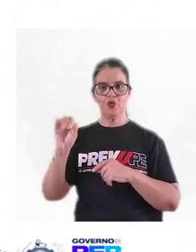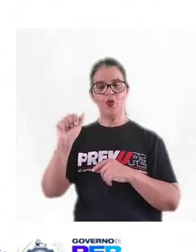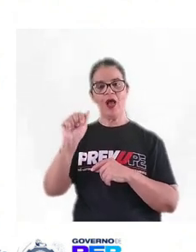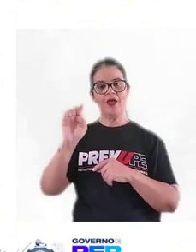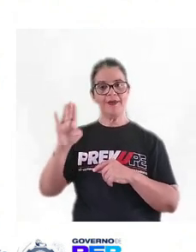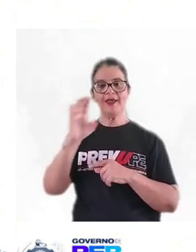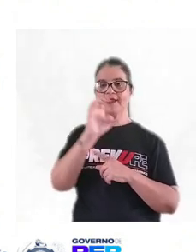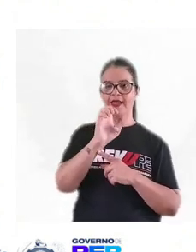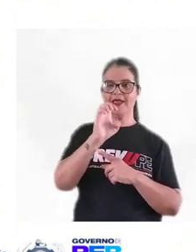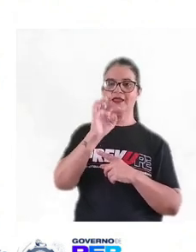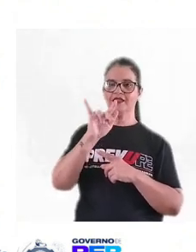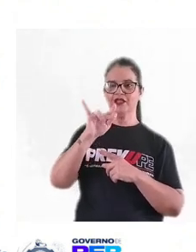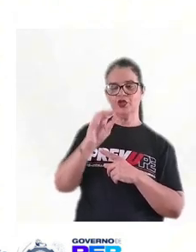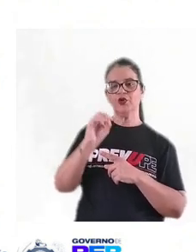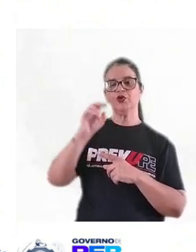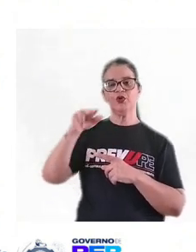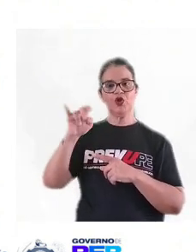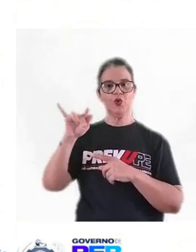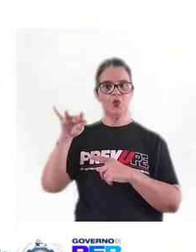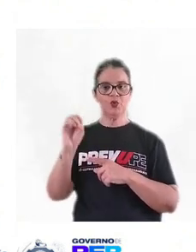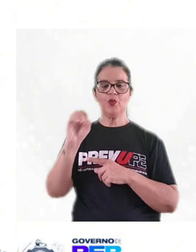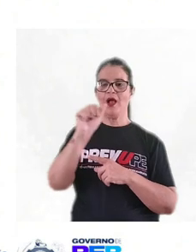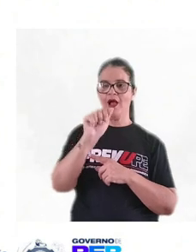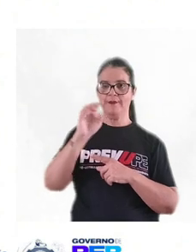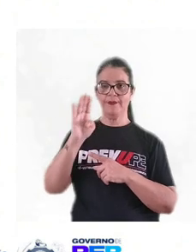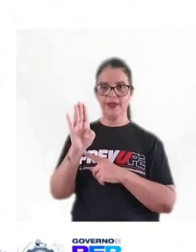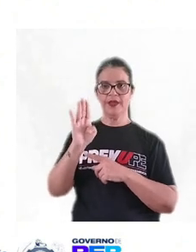E titânio e neônio para A e B